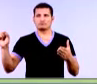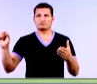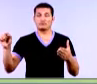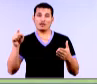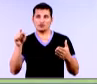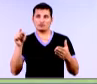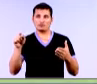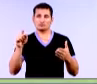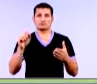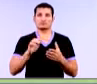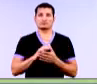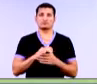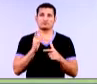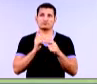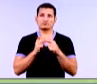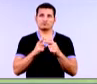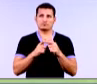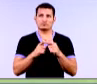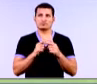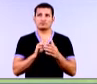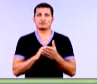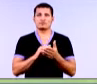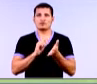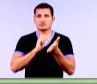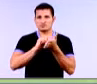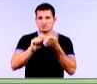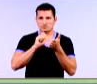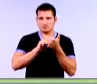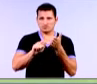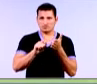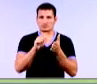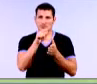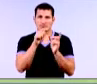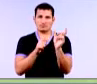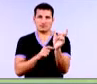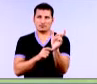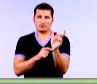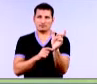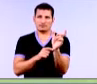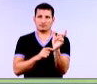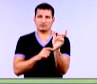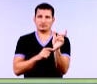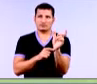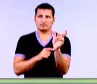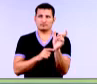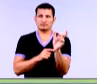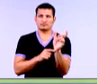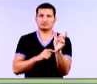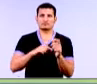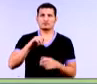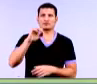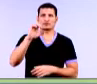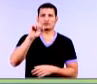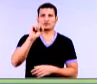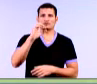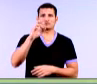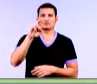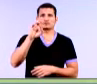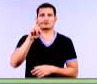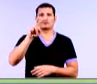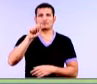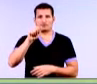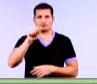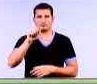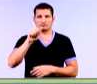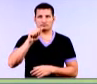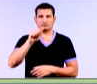Isso em razão de eu ter escrito a palavra reservada escreva e não